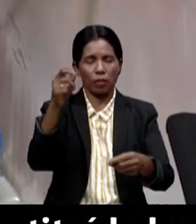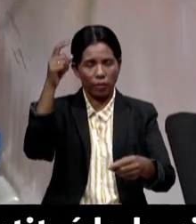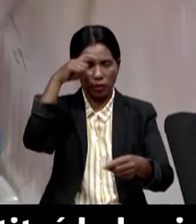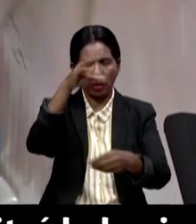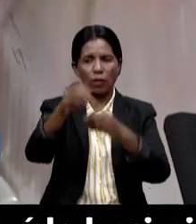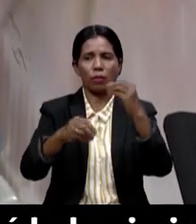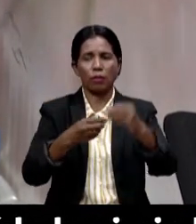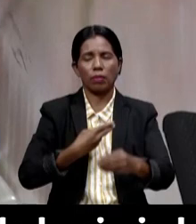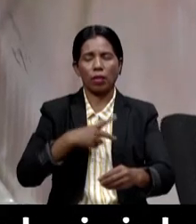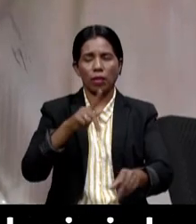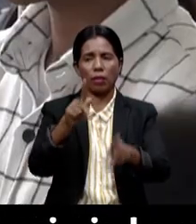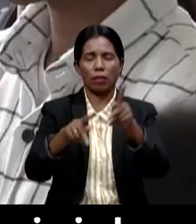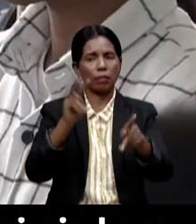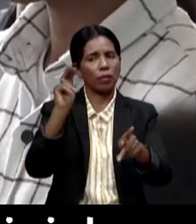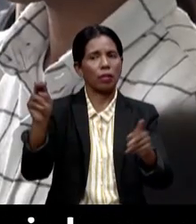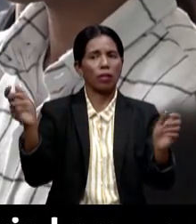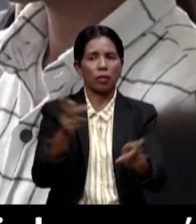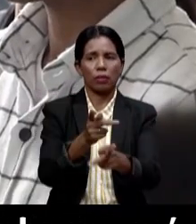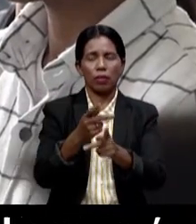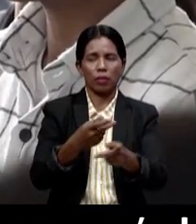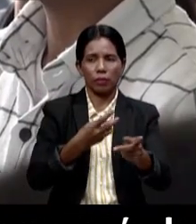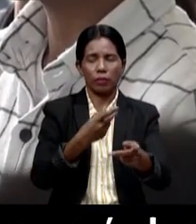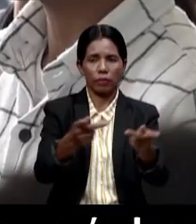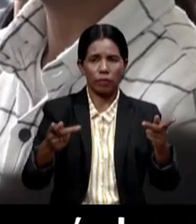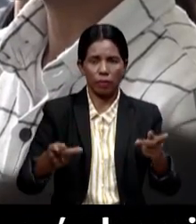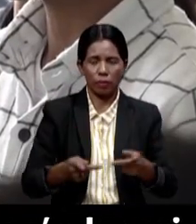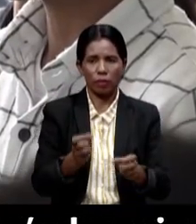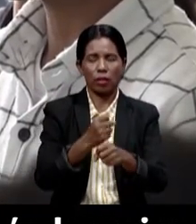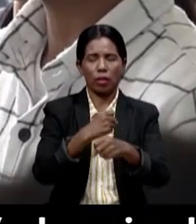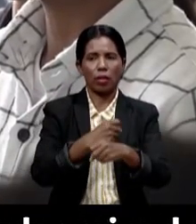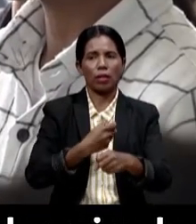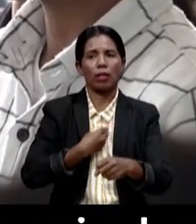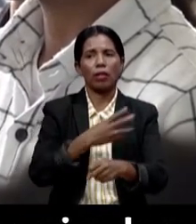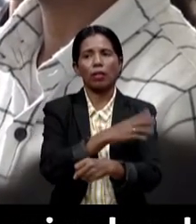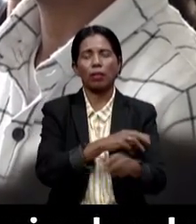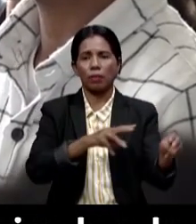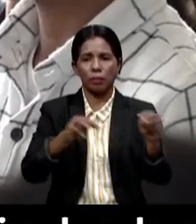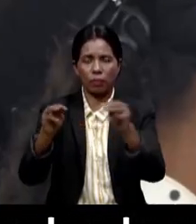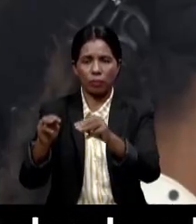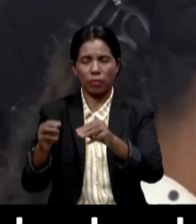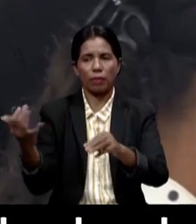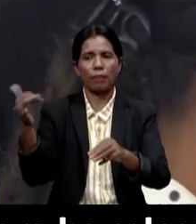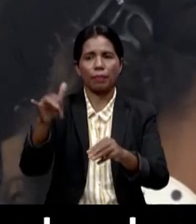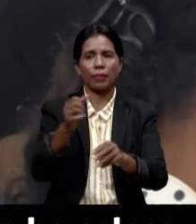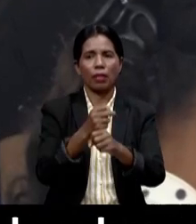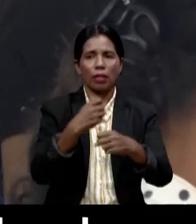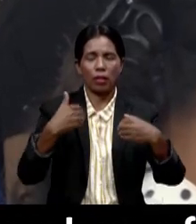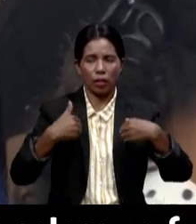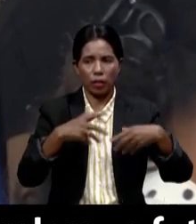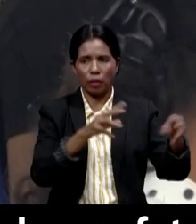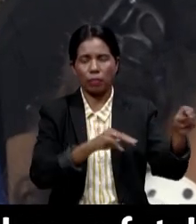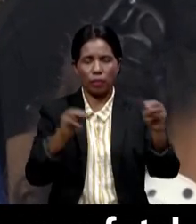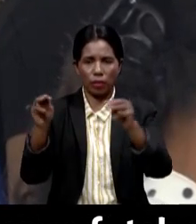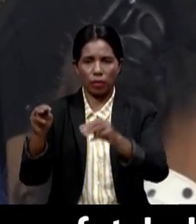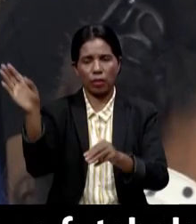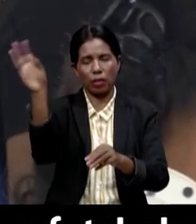com a Bahá'í emanian nebe la cuidar do ambiente, no produção oi nebe muda ciclo natural, ori a musu mudança